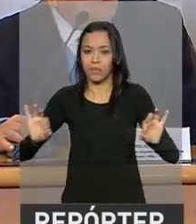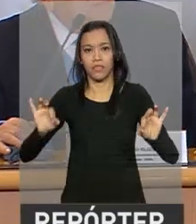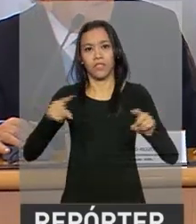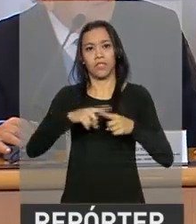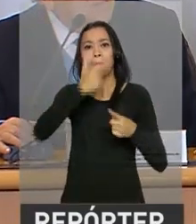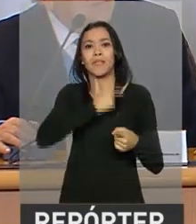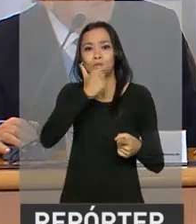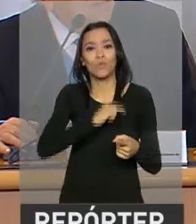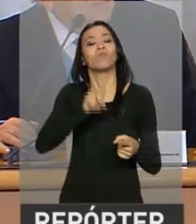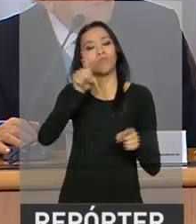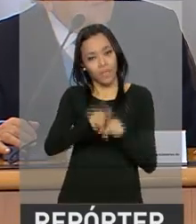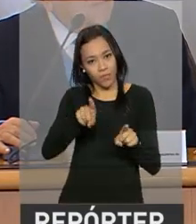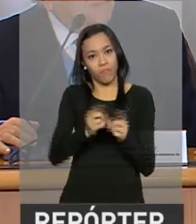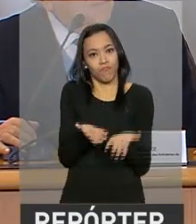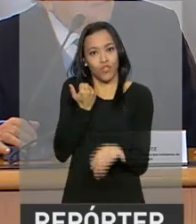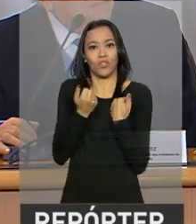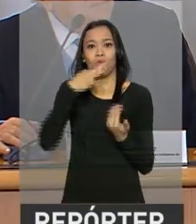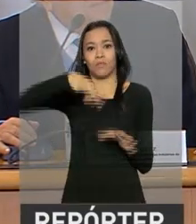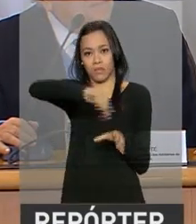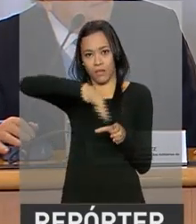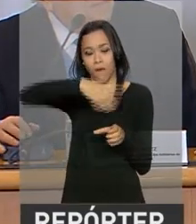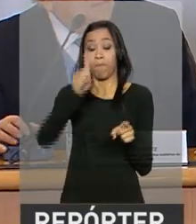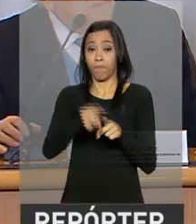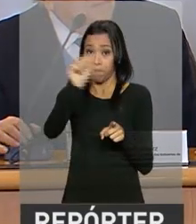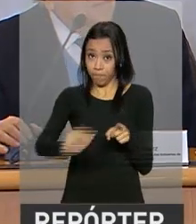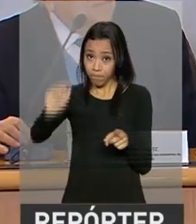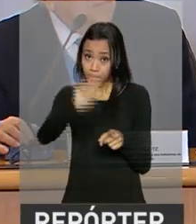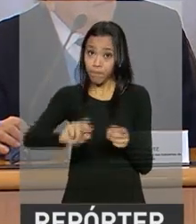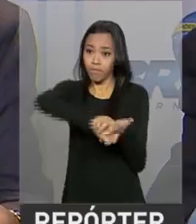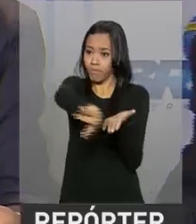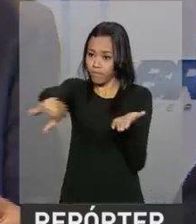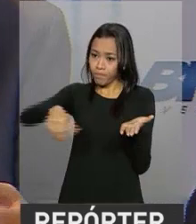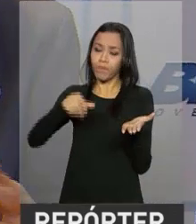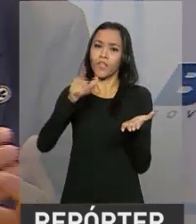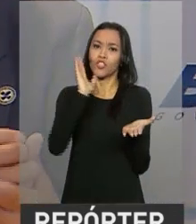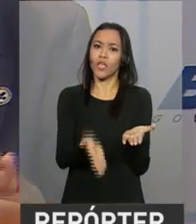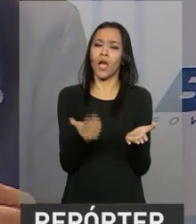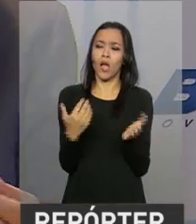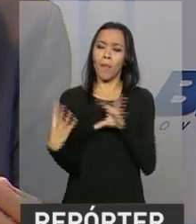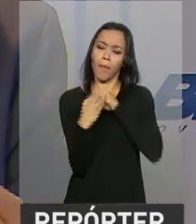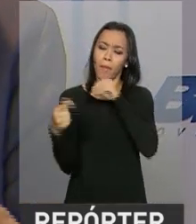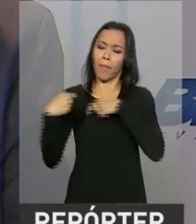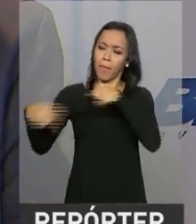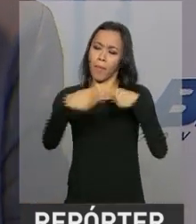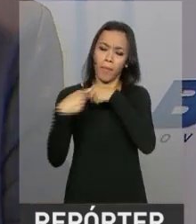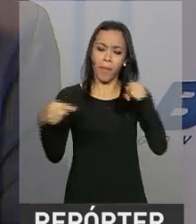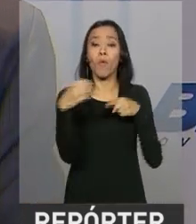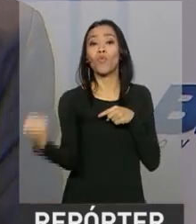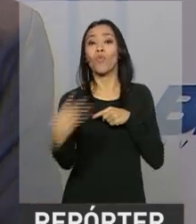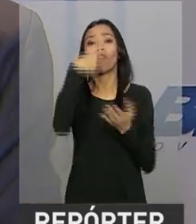partir de agora o Ministério da Saúde e a Associação das Indústrias da alimentação iniciam discussões sobre uma nova